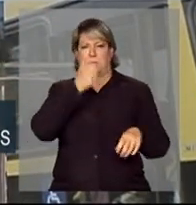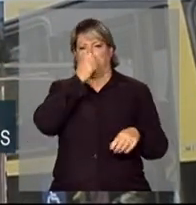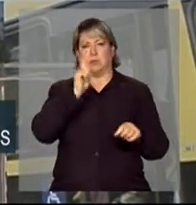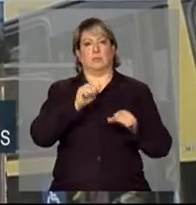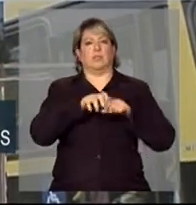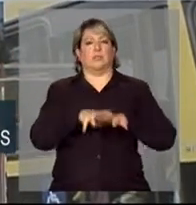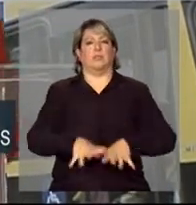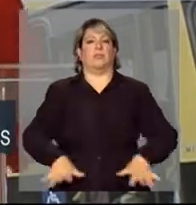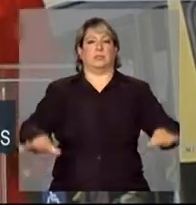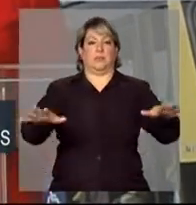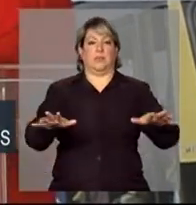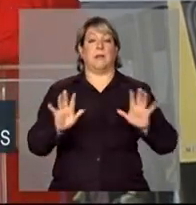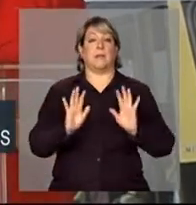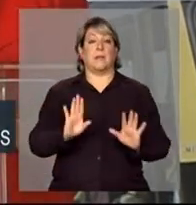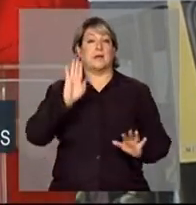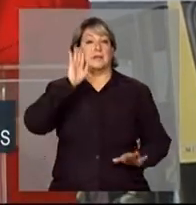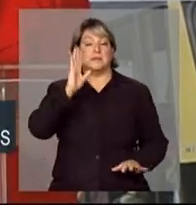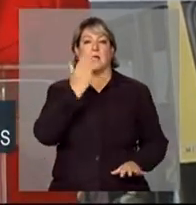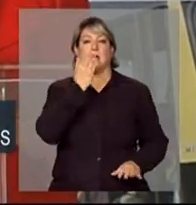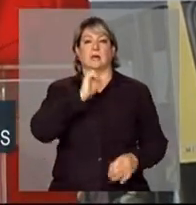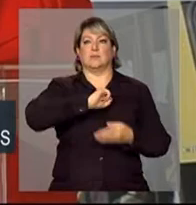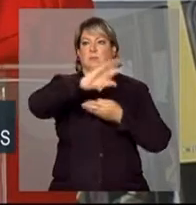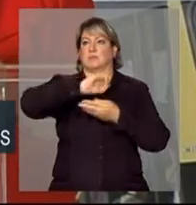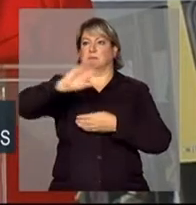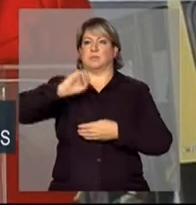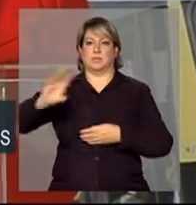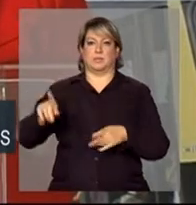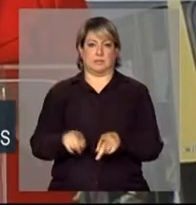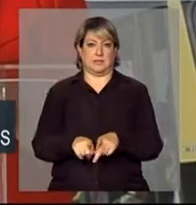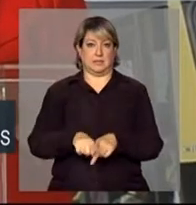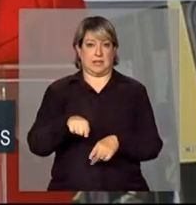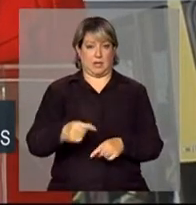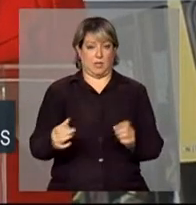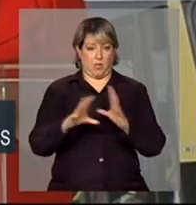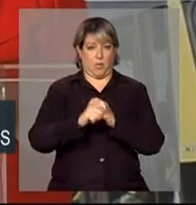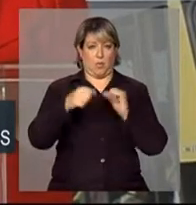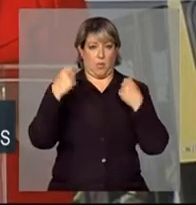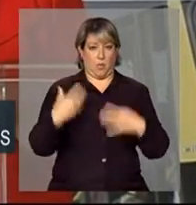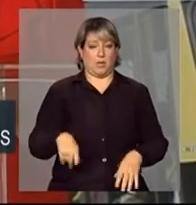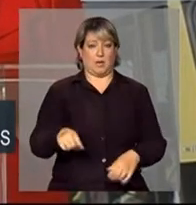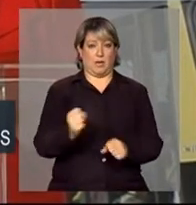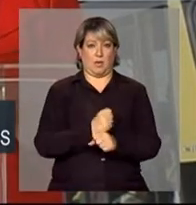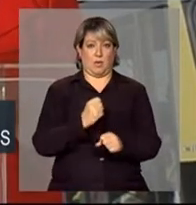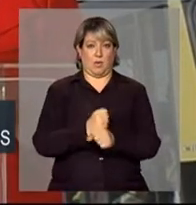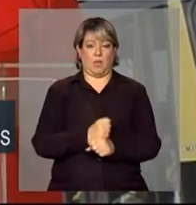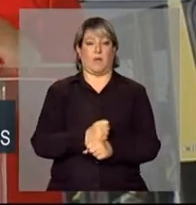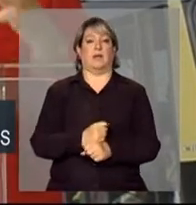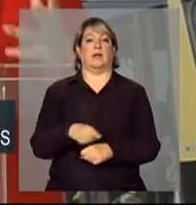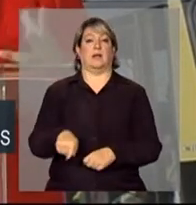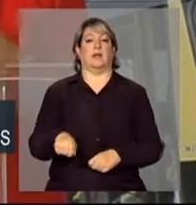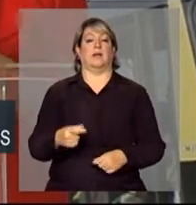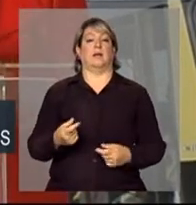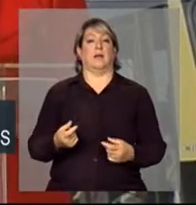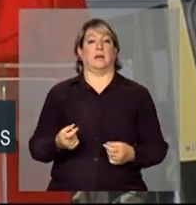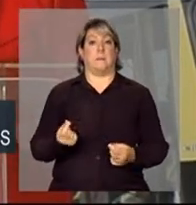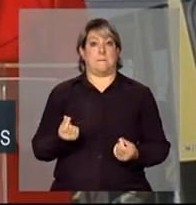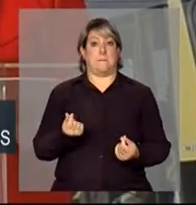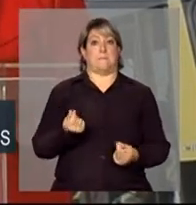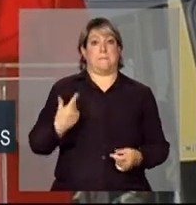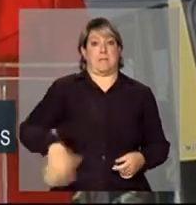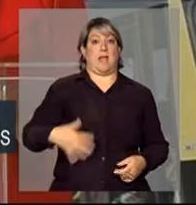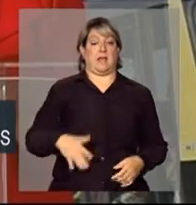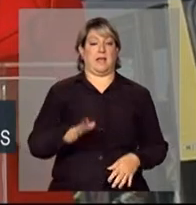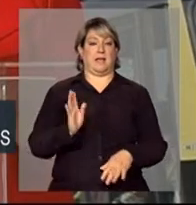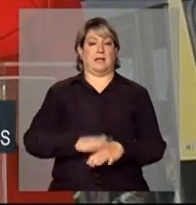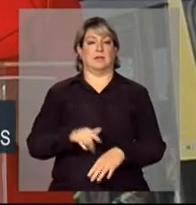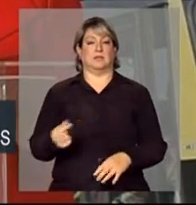mas, sobretudo, para escoar a produção. O custo estimado dessa obra, essa é uma obra bastante mais cara,